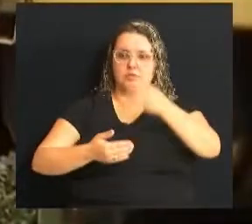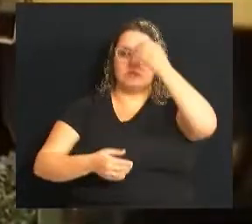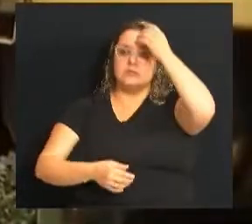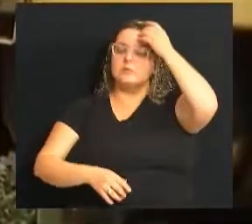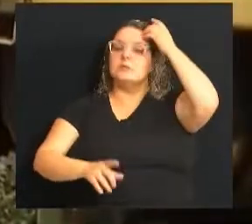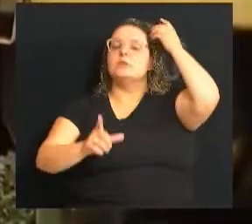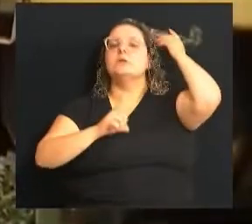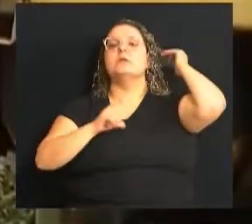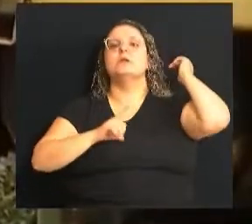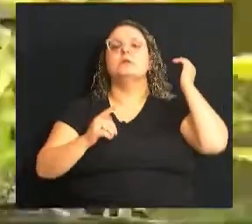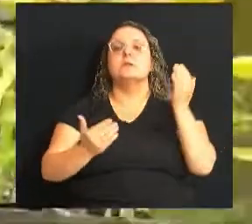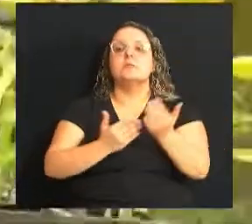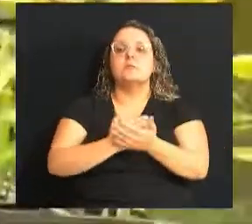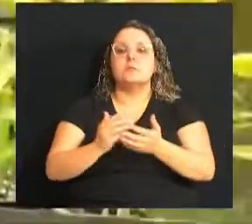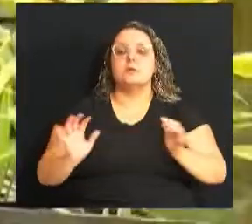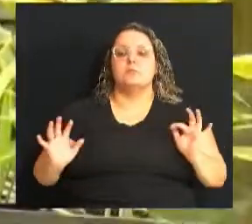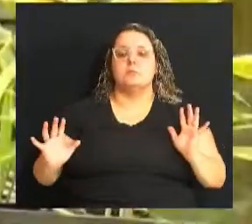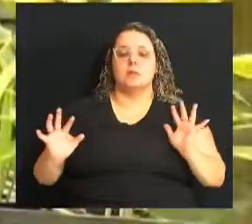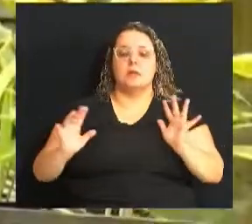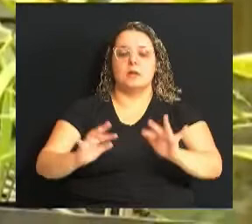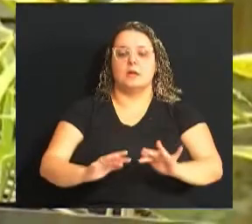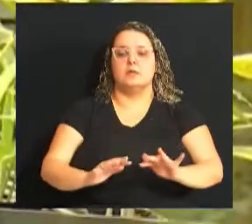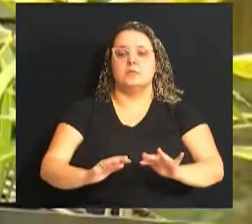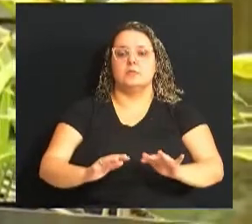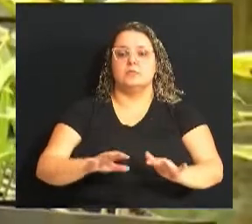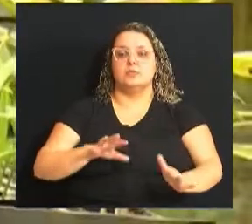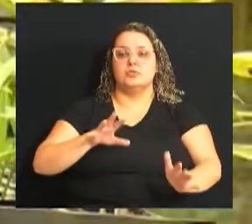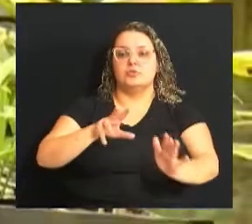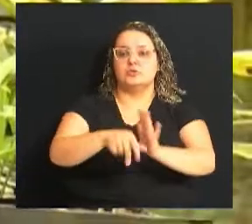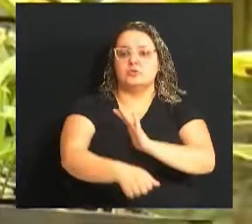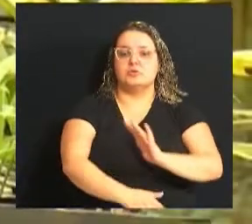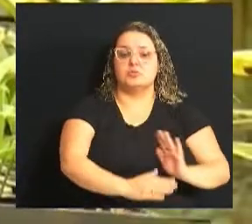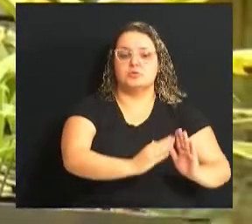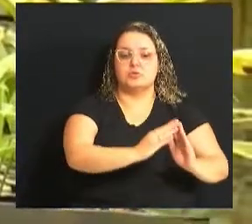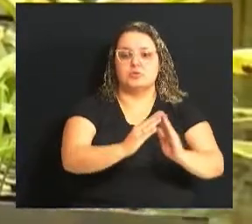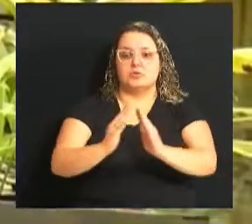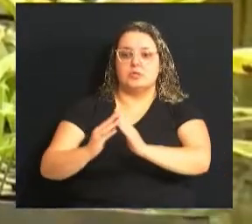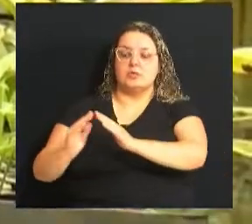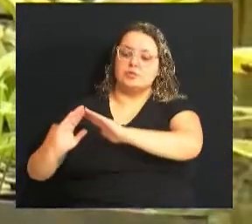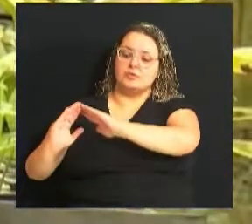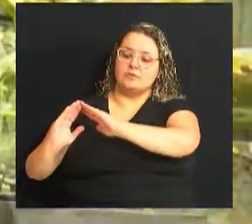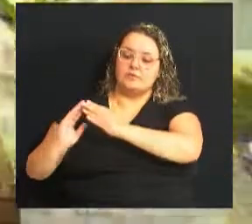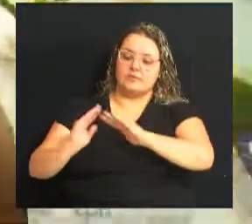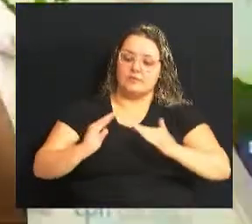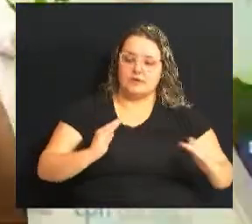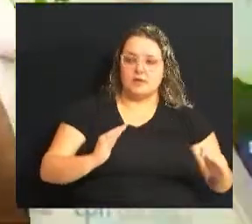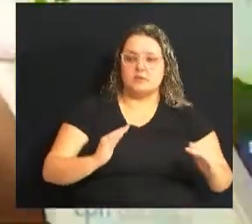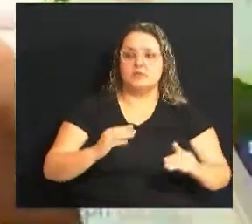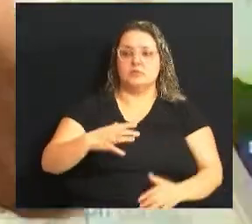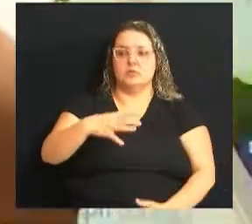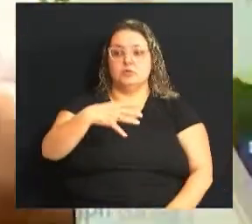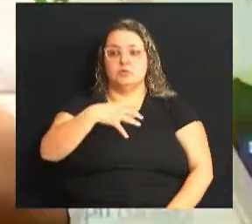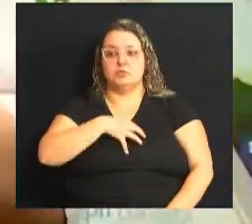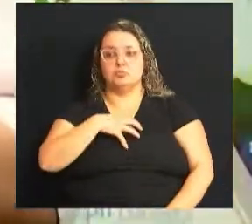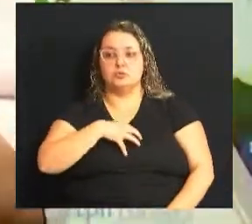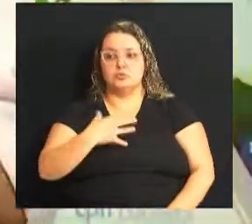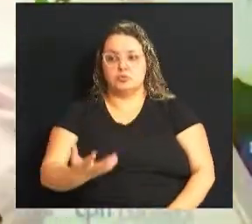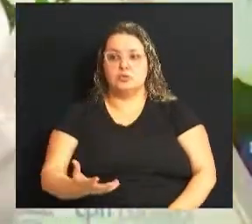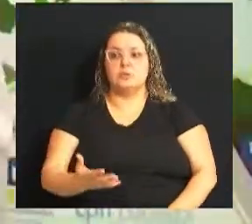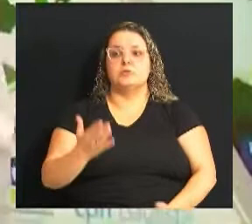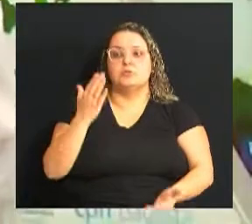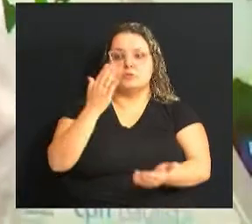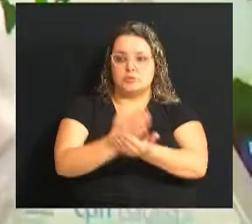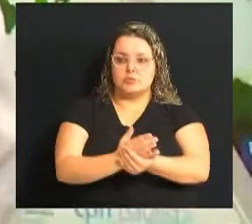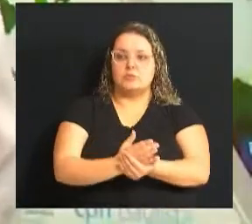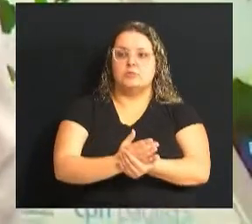invasão de casas, na verdade de favelas. A forma de paralisar isso